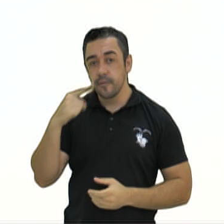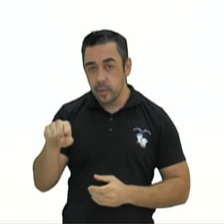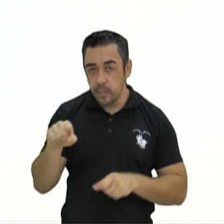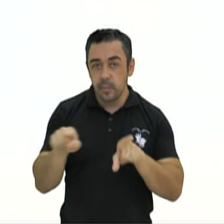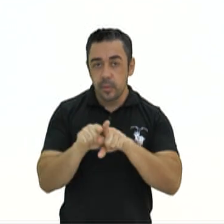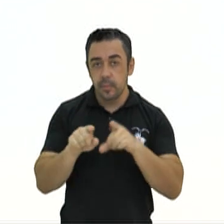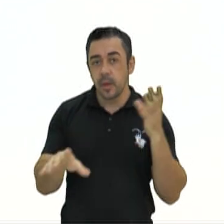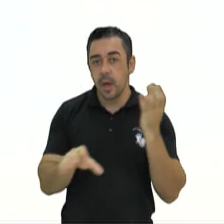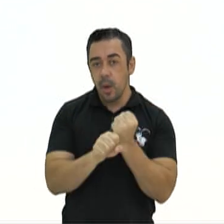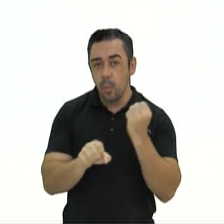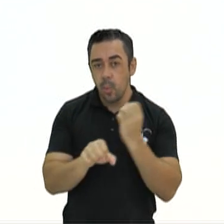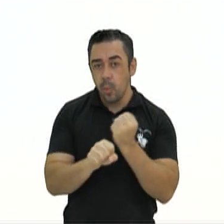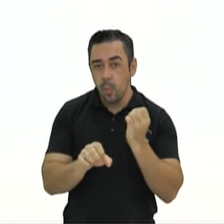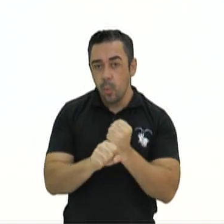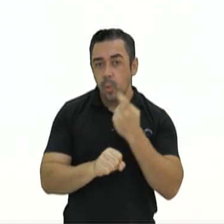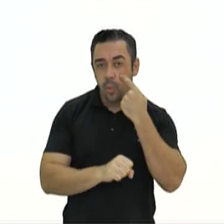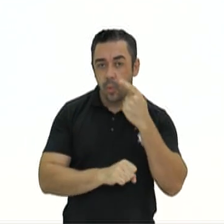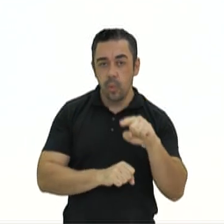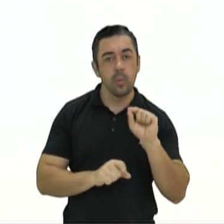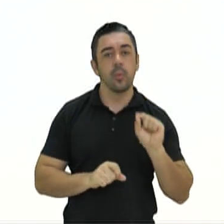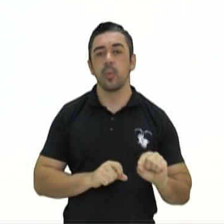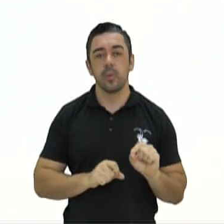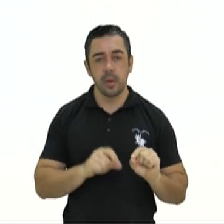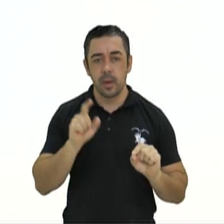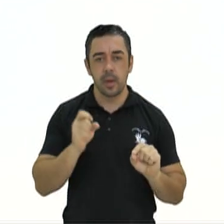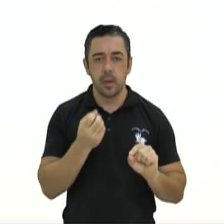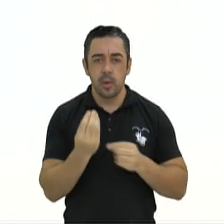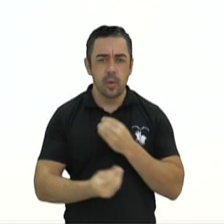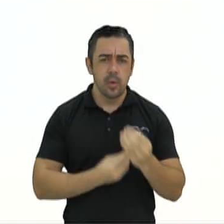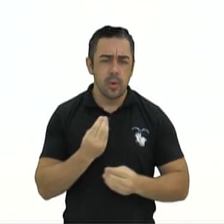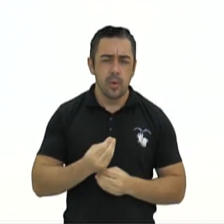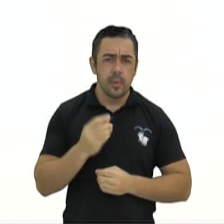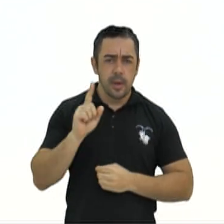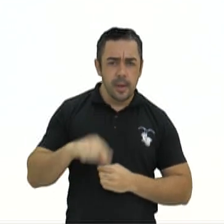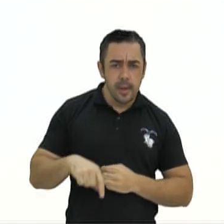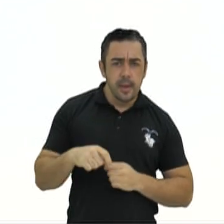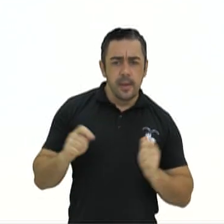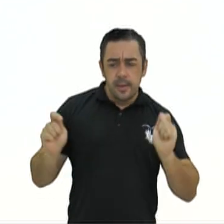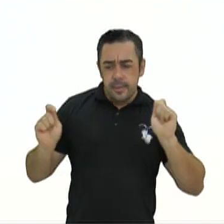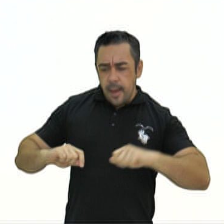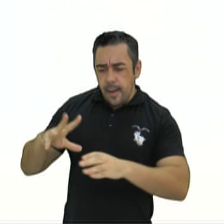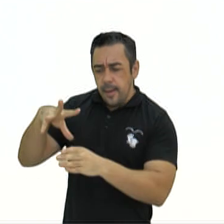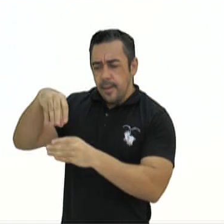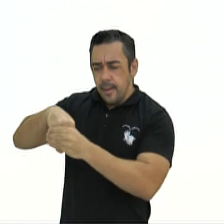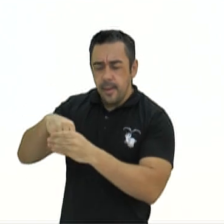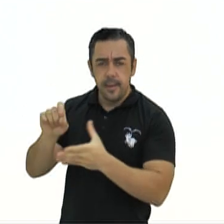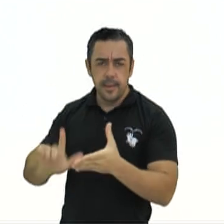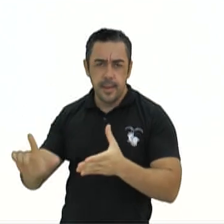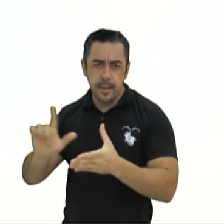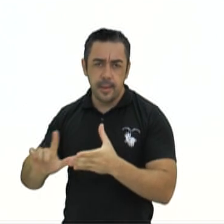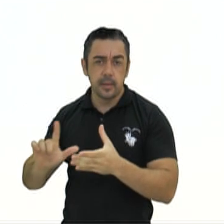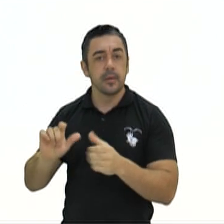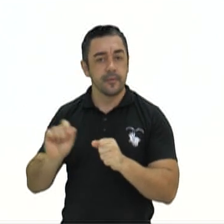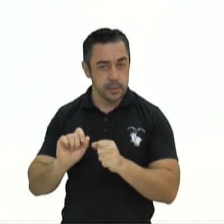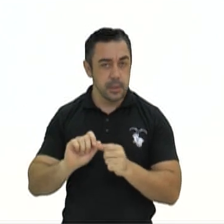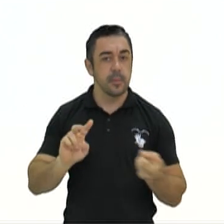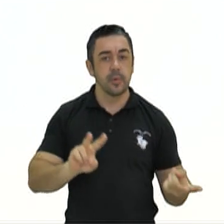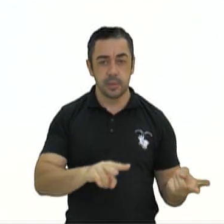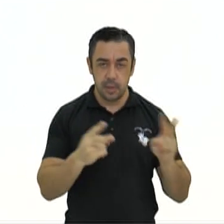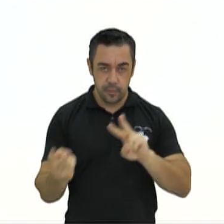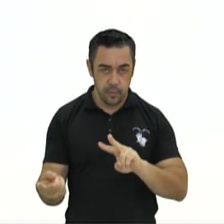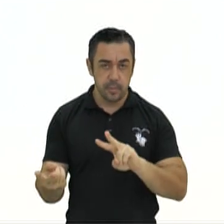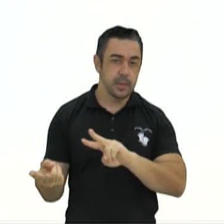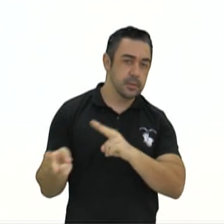né? Realizamos um cálculo lá das unidades de medida de capacidade de volume, né? Nós realizamos essas transformações,